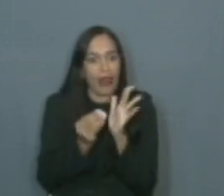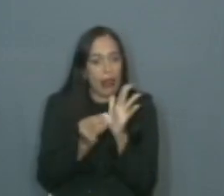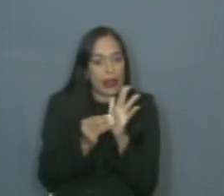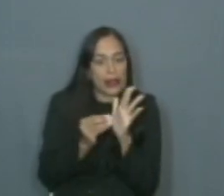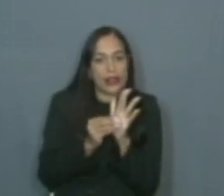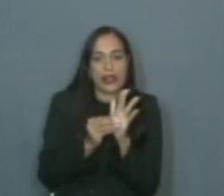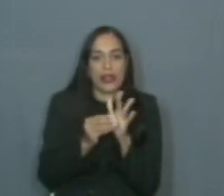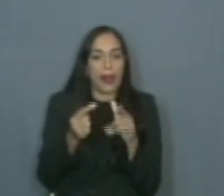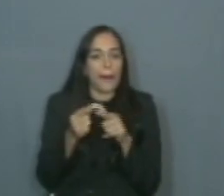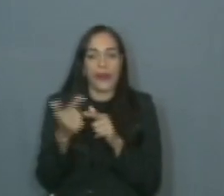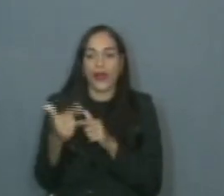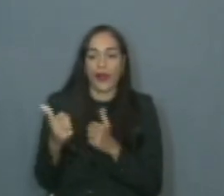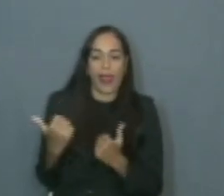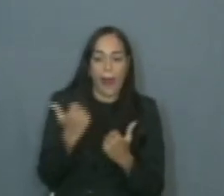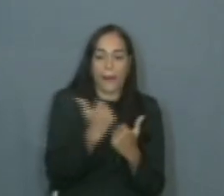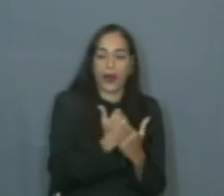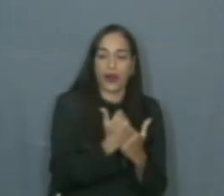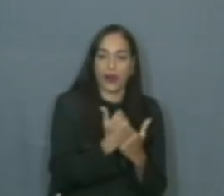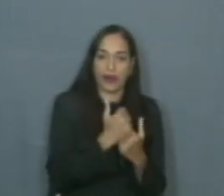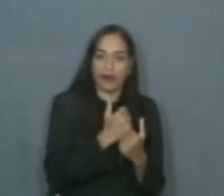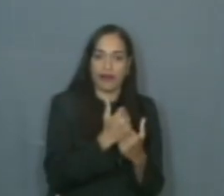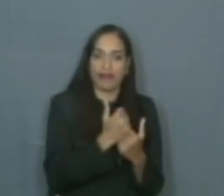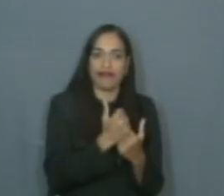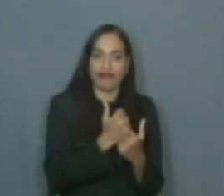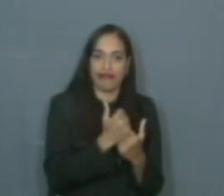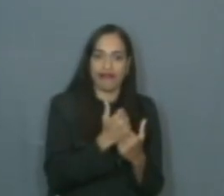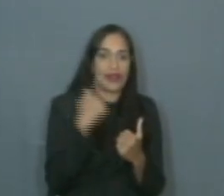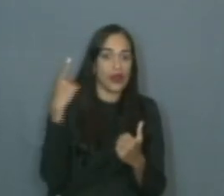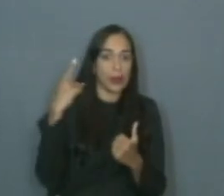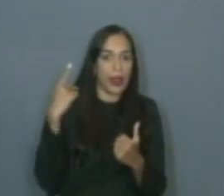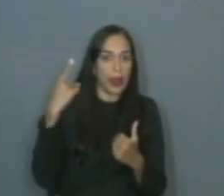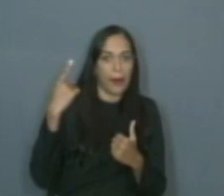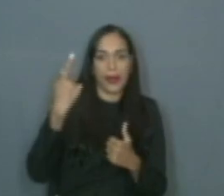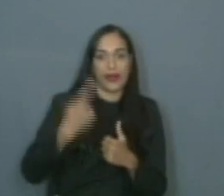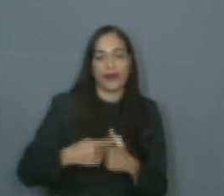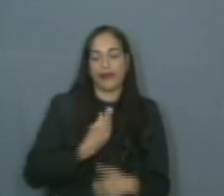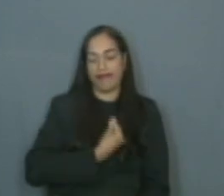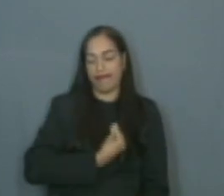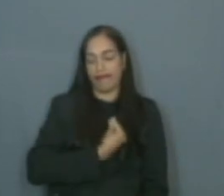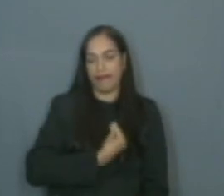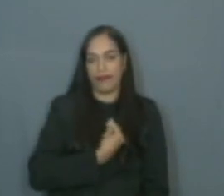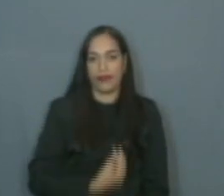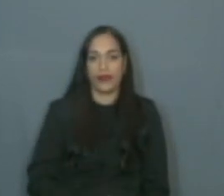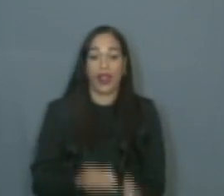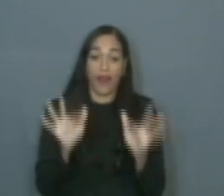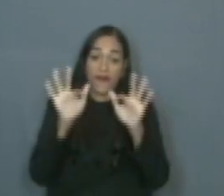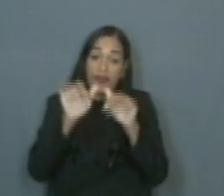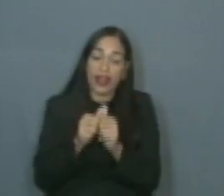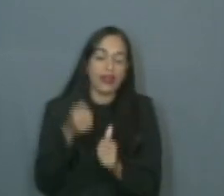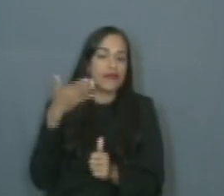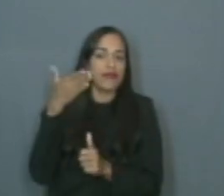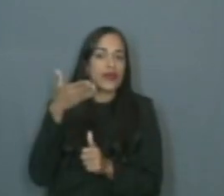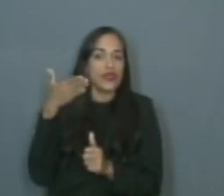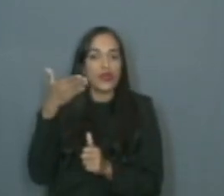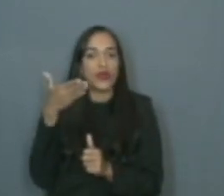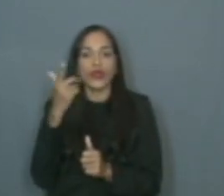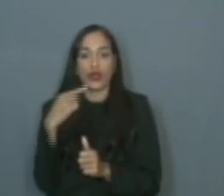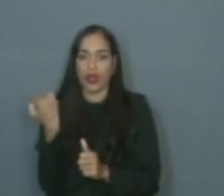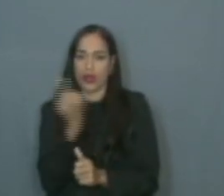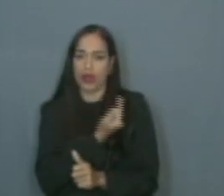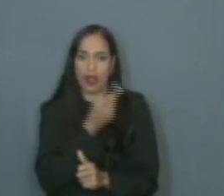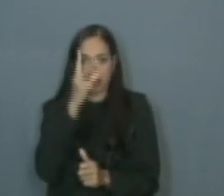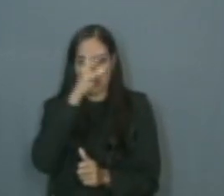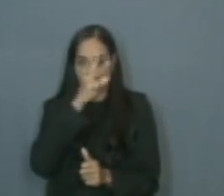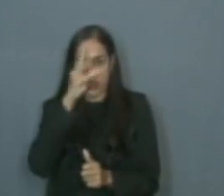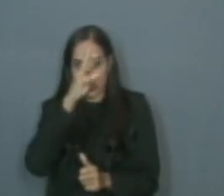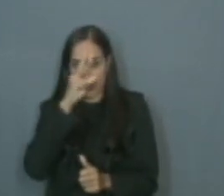ter a mão do poder público no dia a dia de suas vidas. Finalizo minha fala dizendo que vamos fazer valer a história